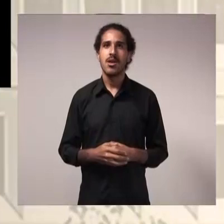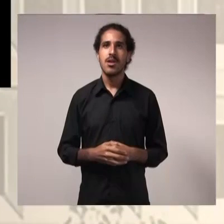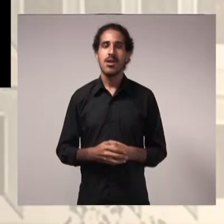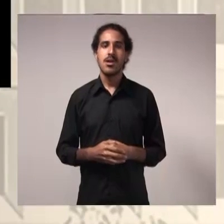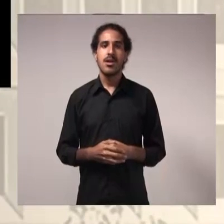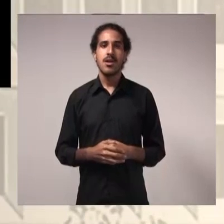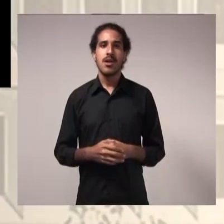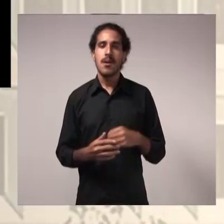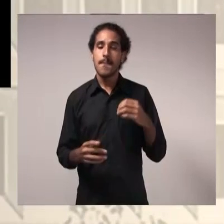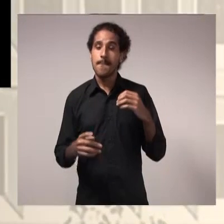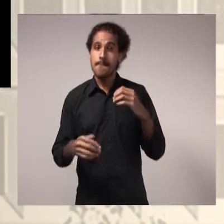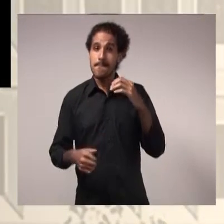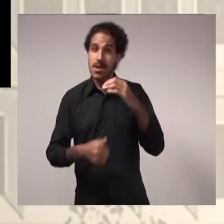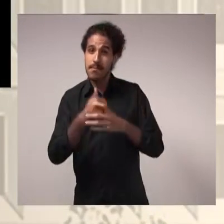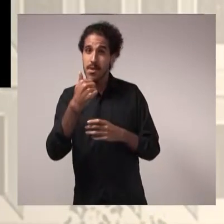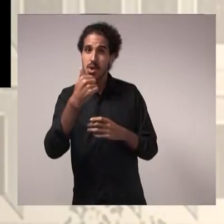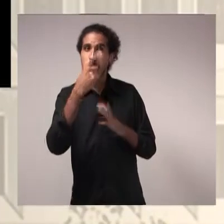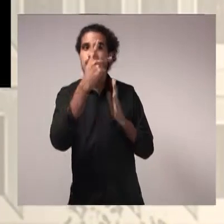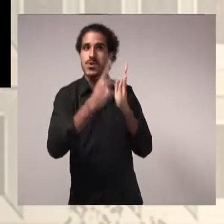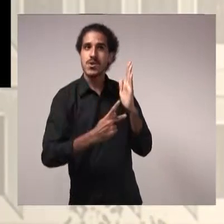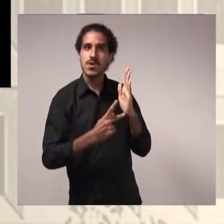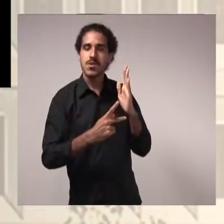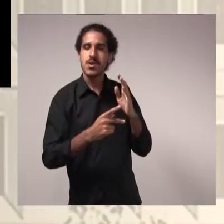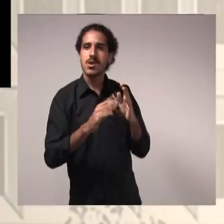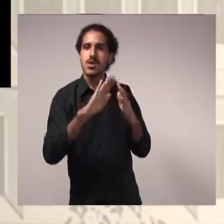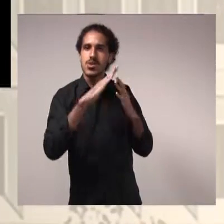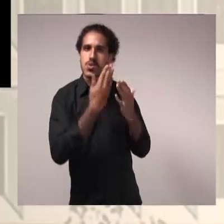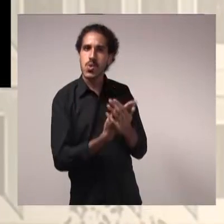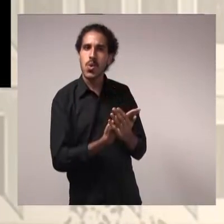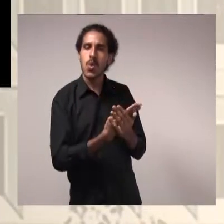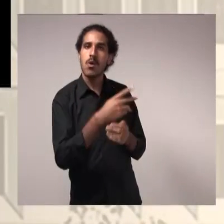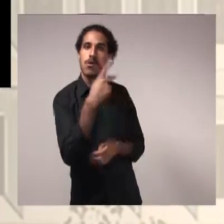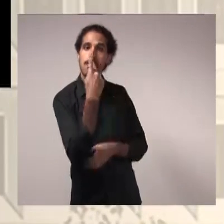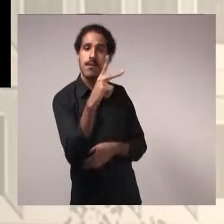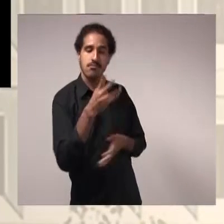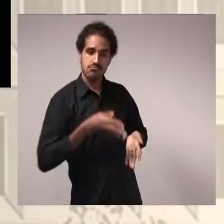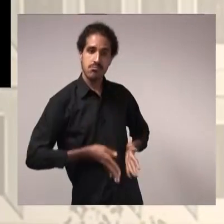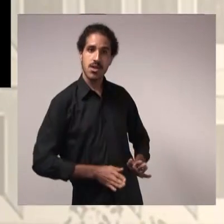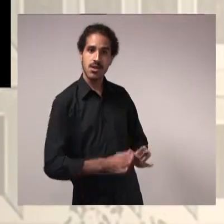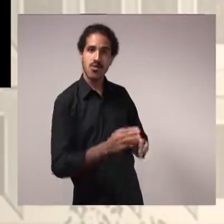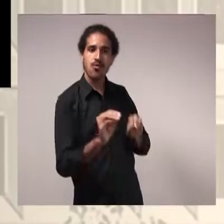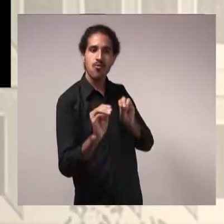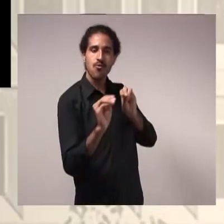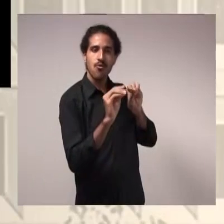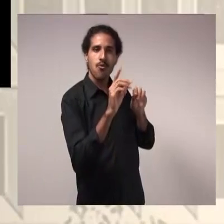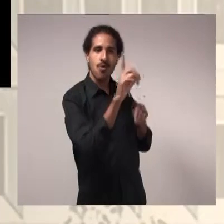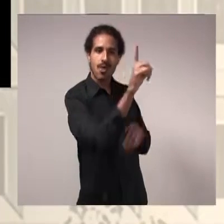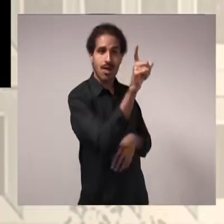escola. Uma premiada escola na sua cidade natal, o